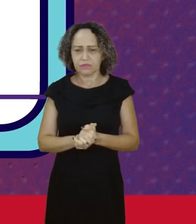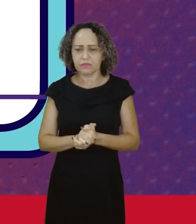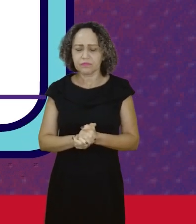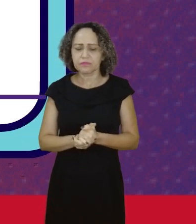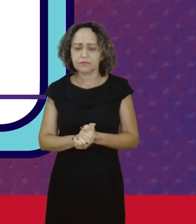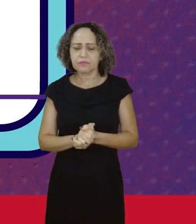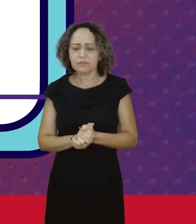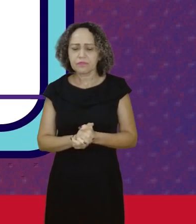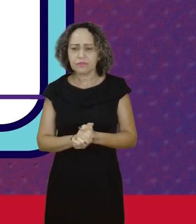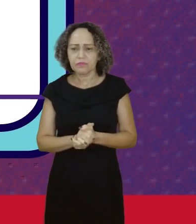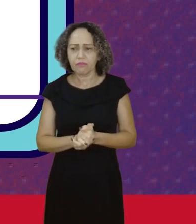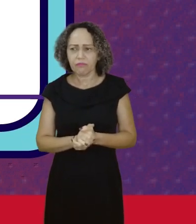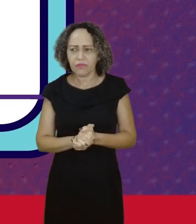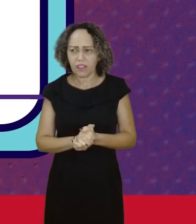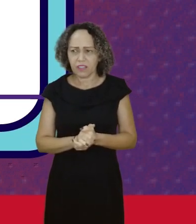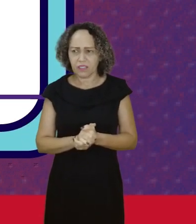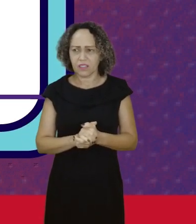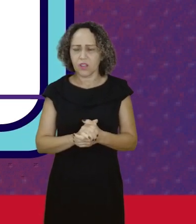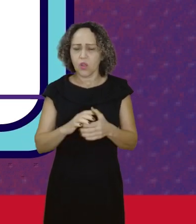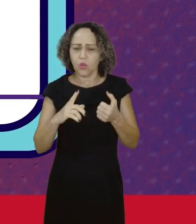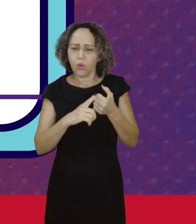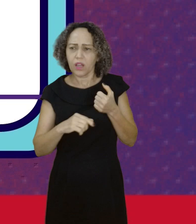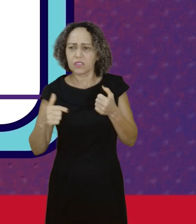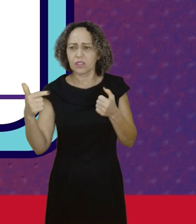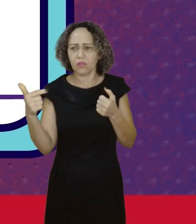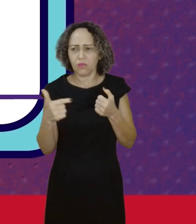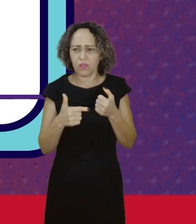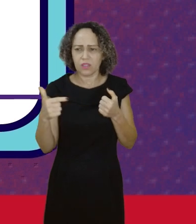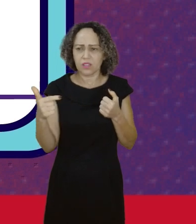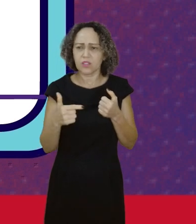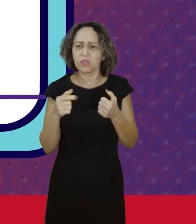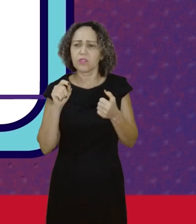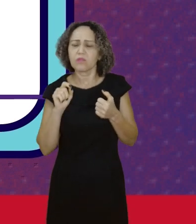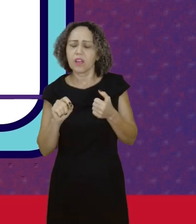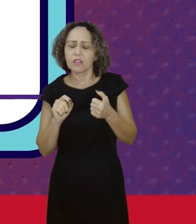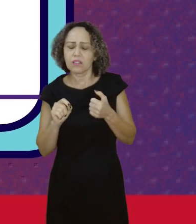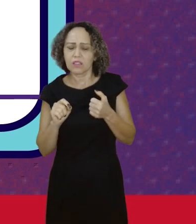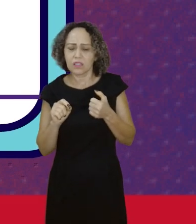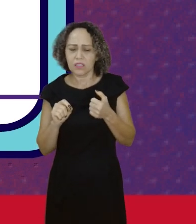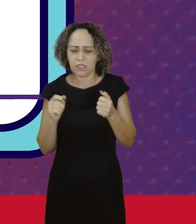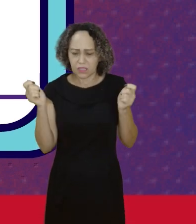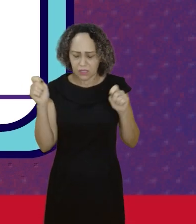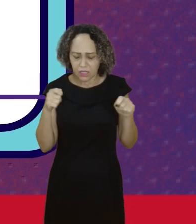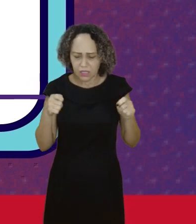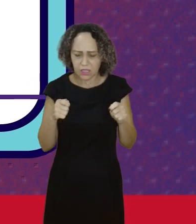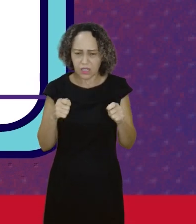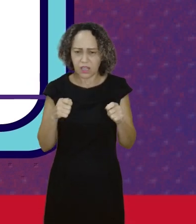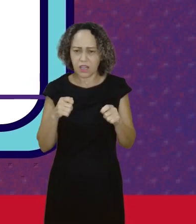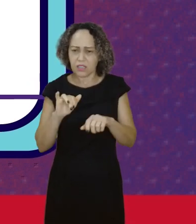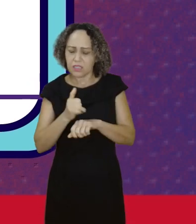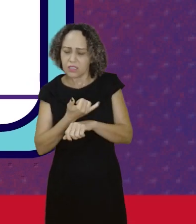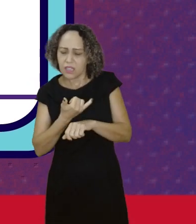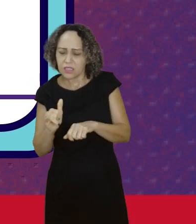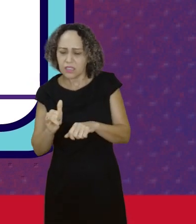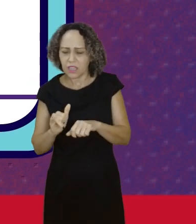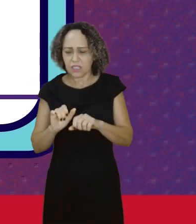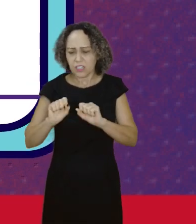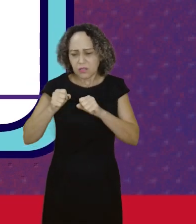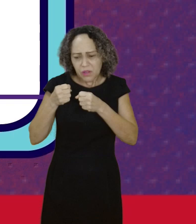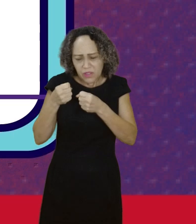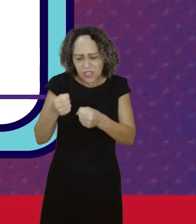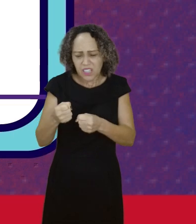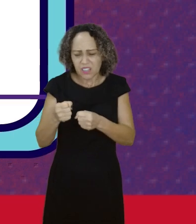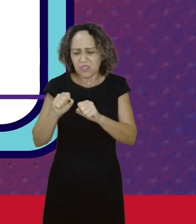seguinte afirmação: é necessário promover medidas de conscientização, de prevenção e de combate a todos os tipos